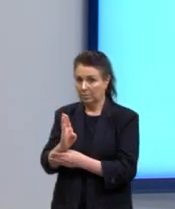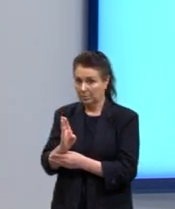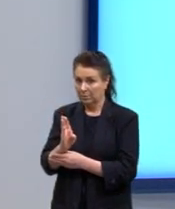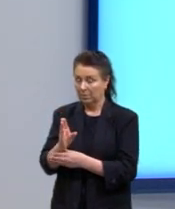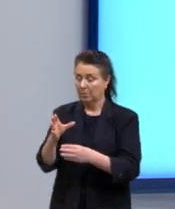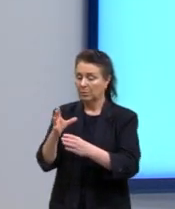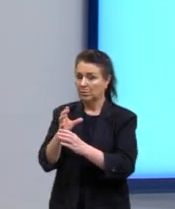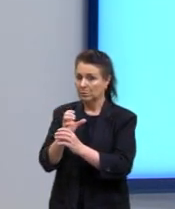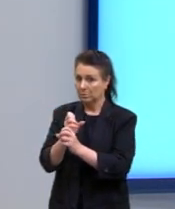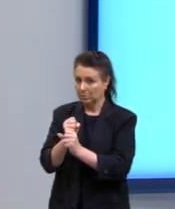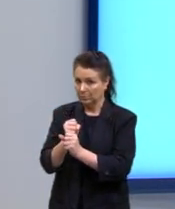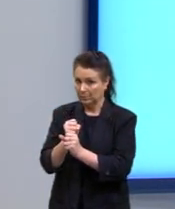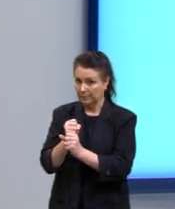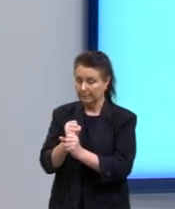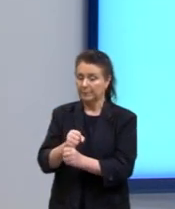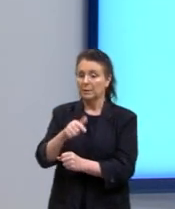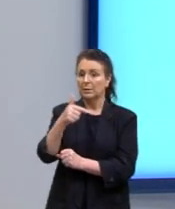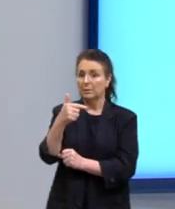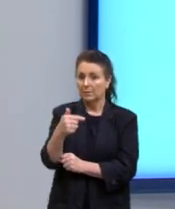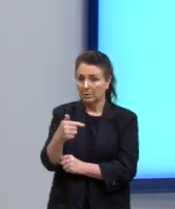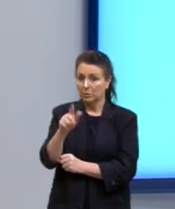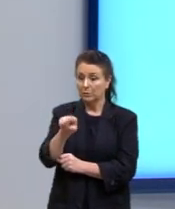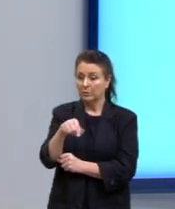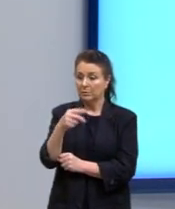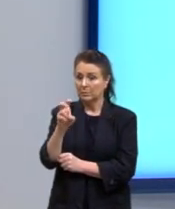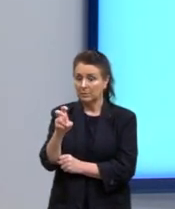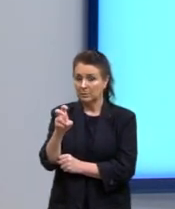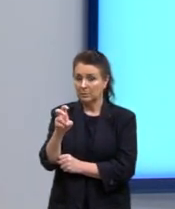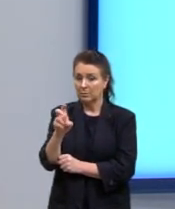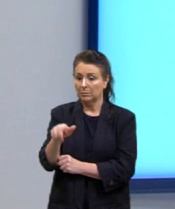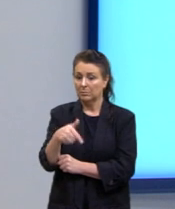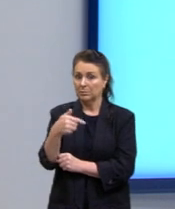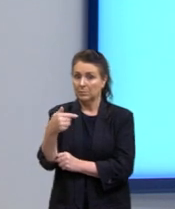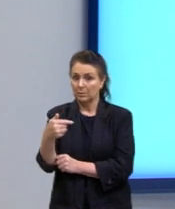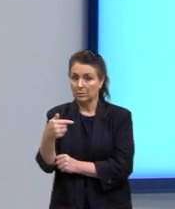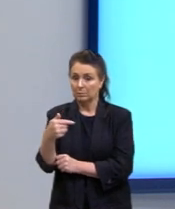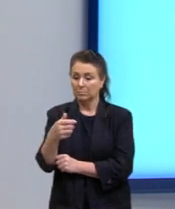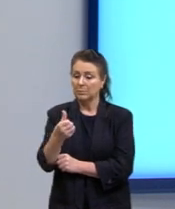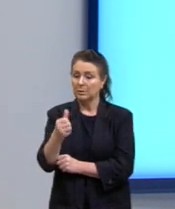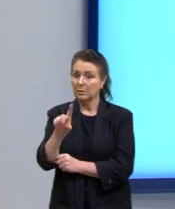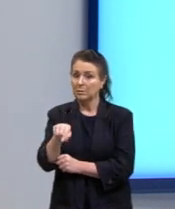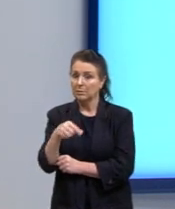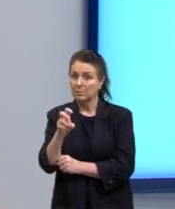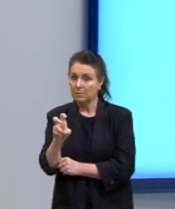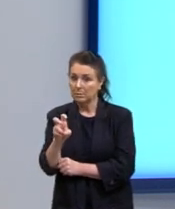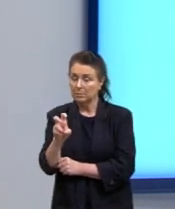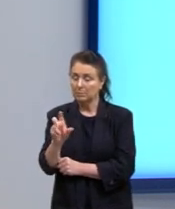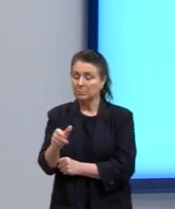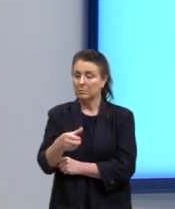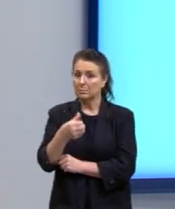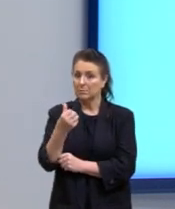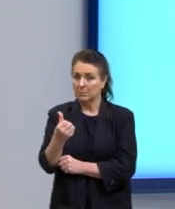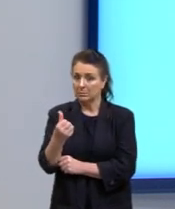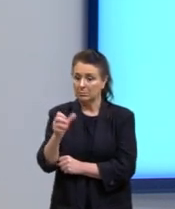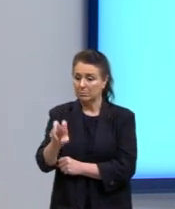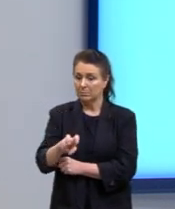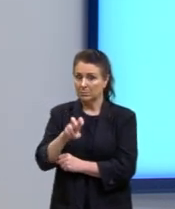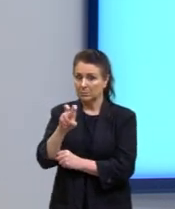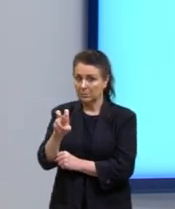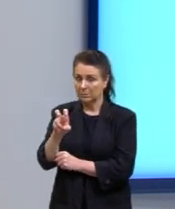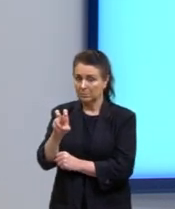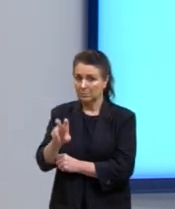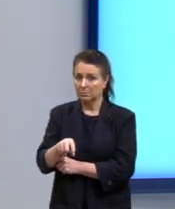somamos as notas 7,5 + 7 + 6,5 mais 6 mais 5